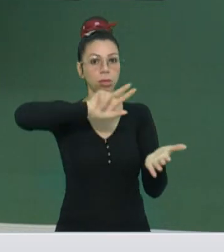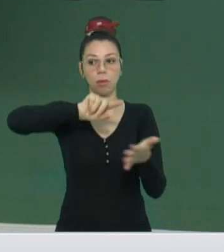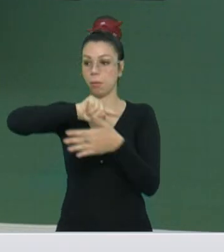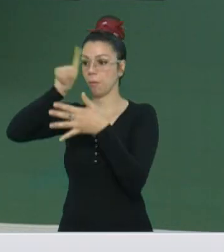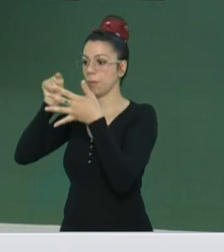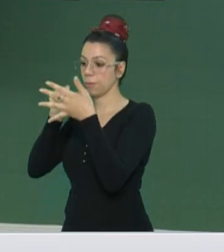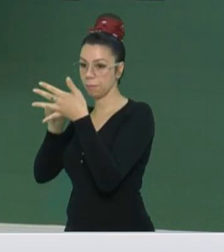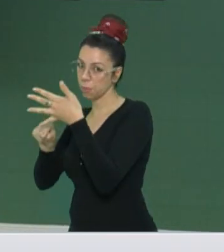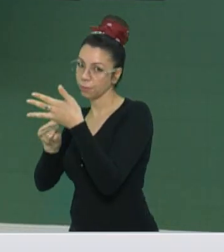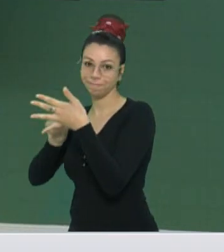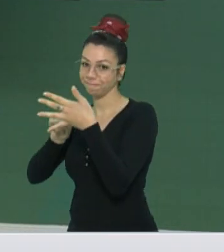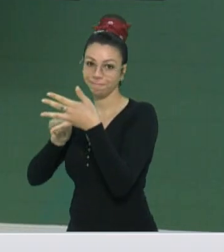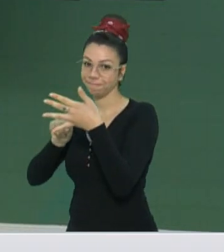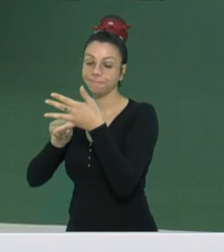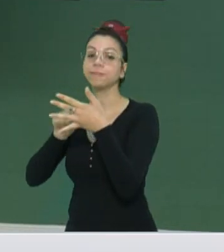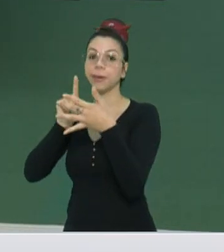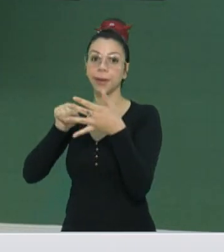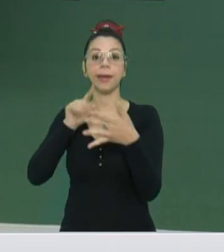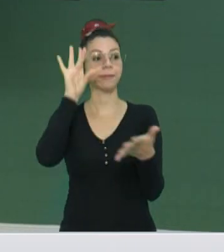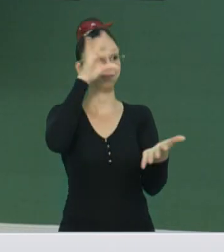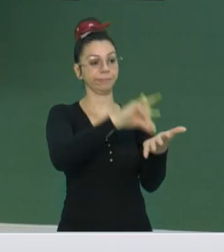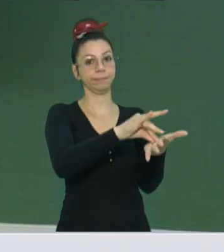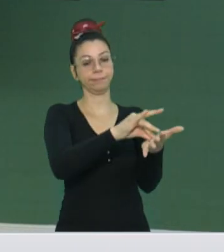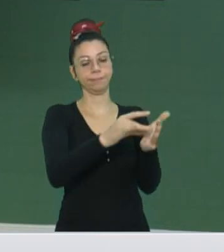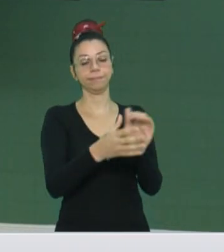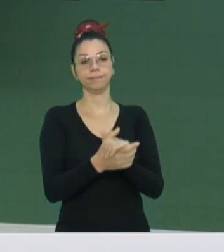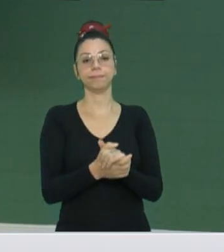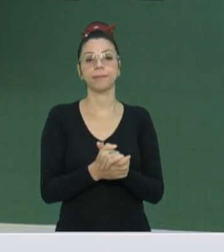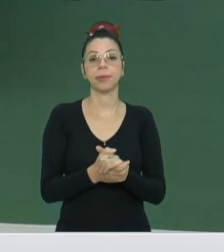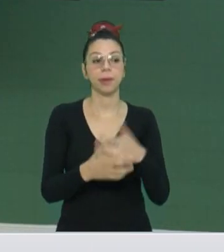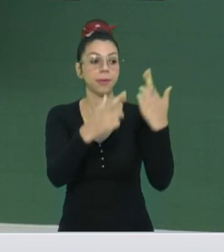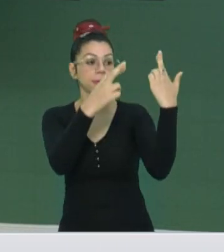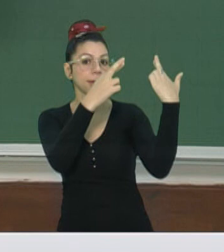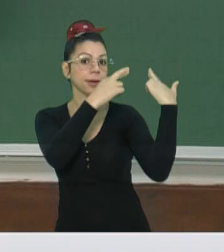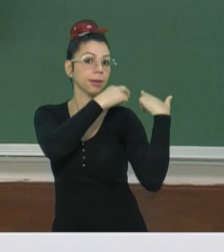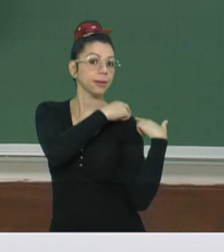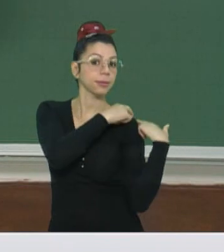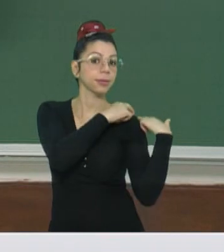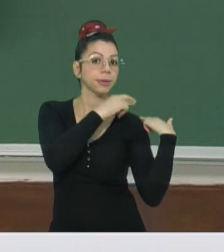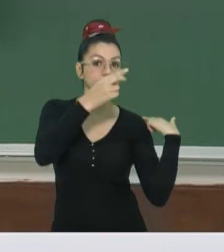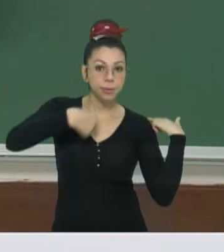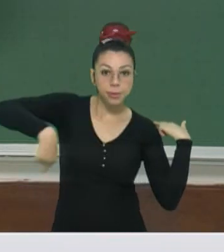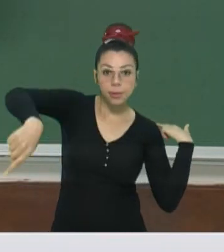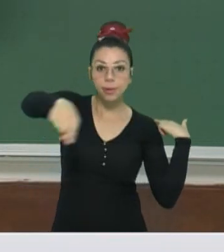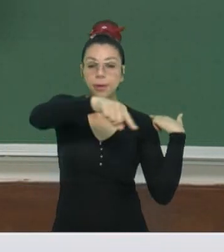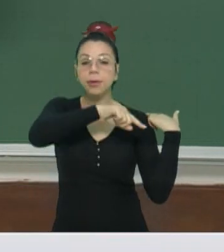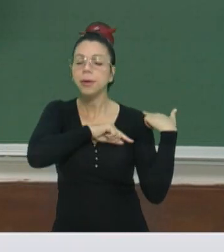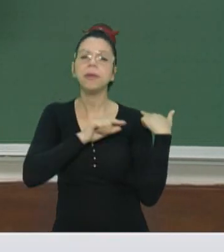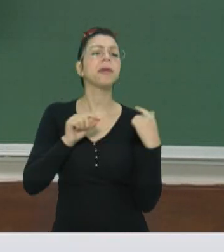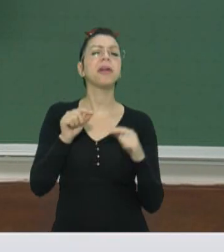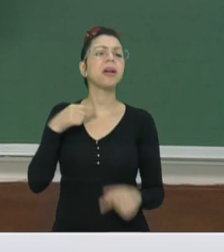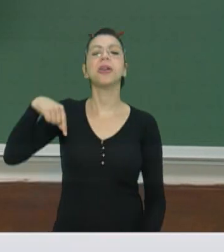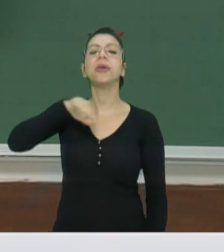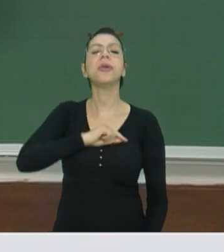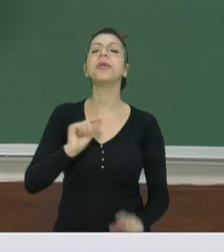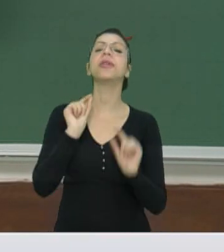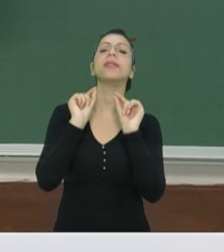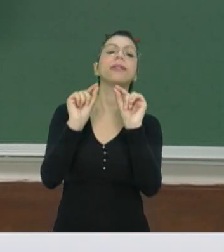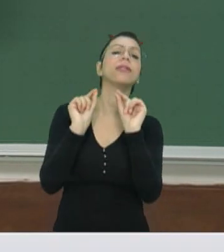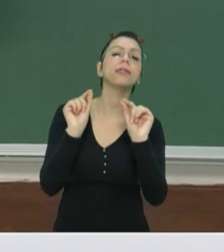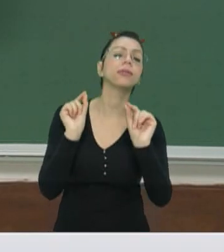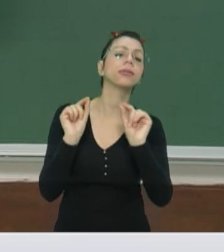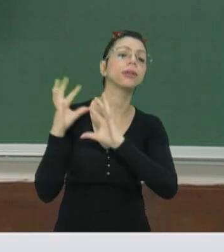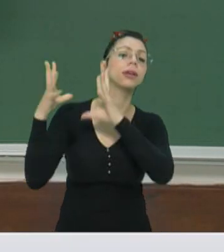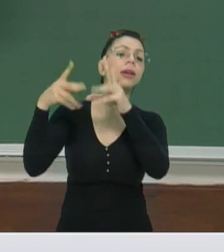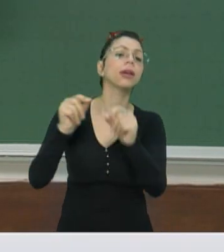O perigo aumentou. E a responsabilidade de todos também. Todos quem?